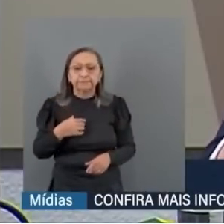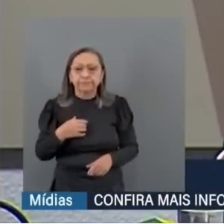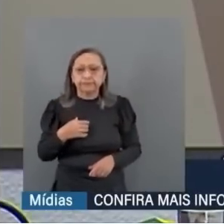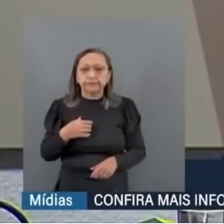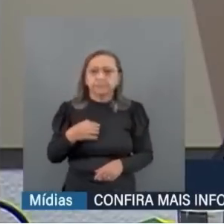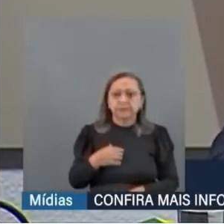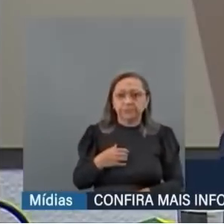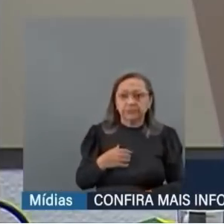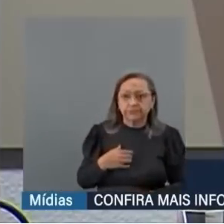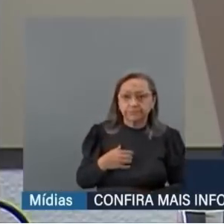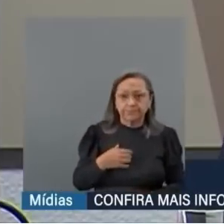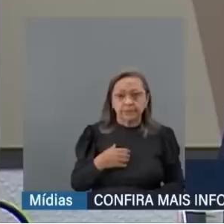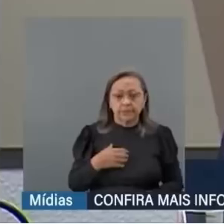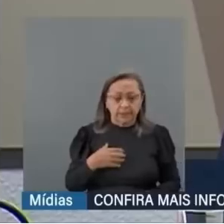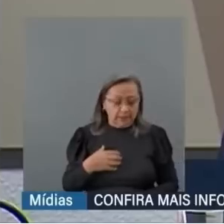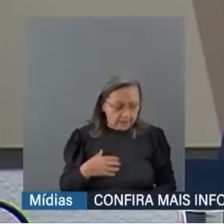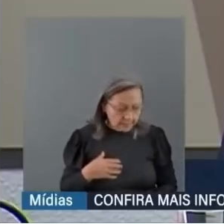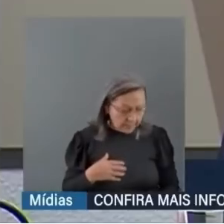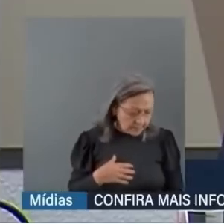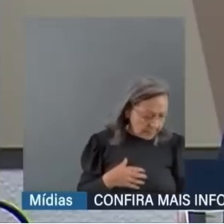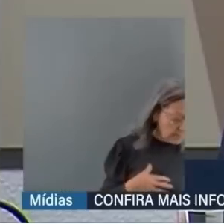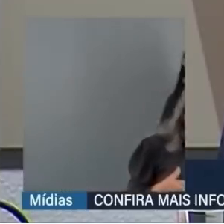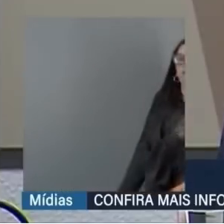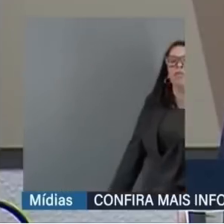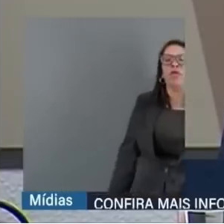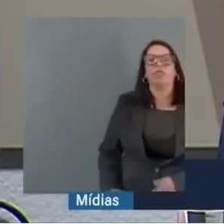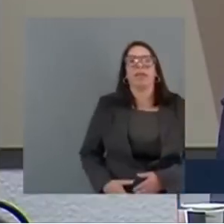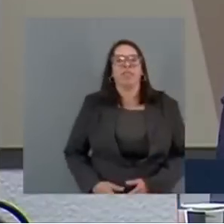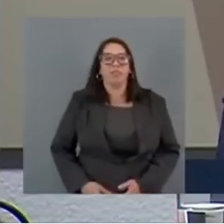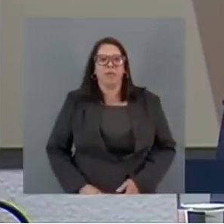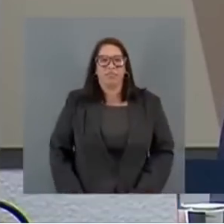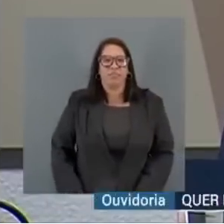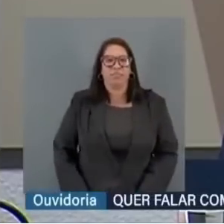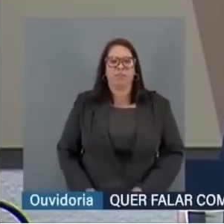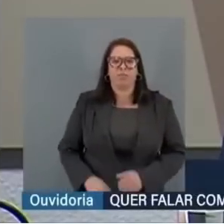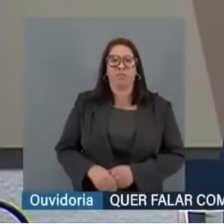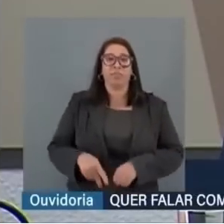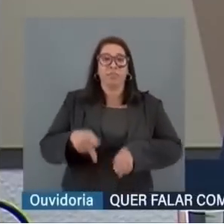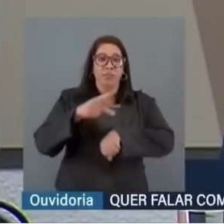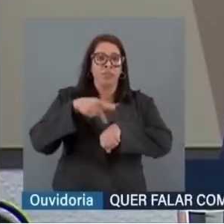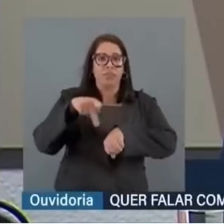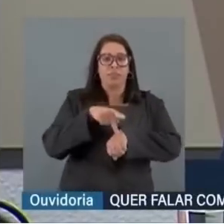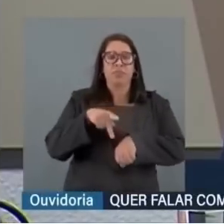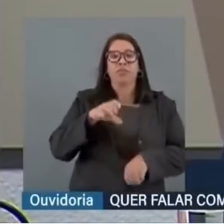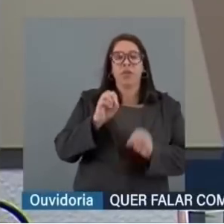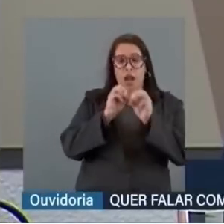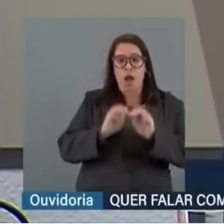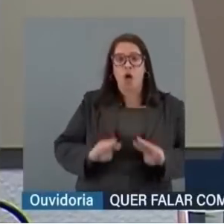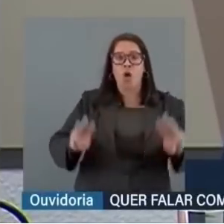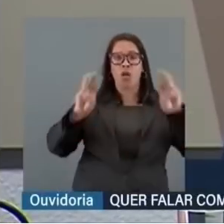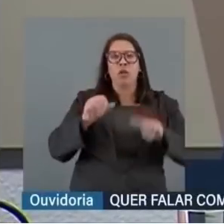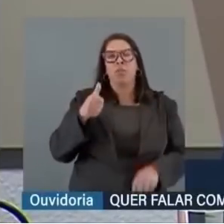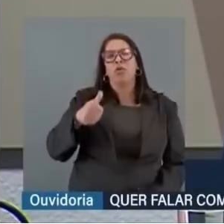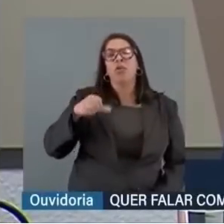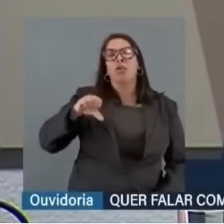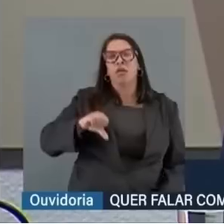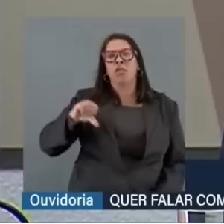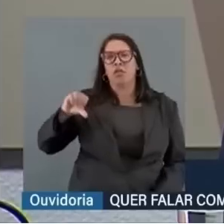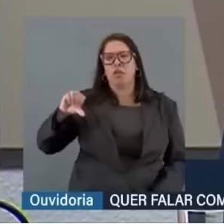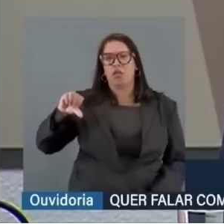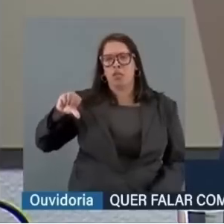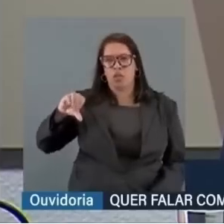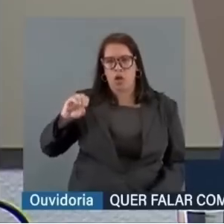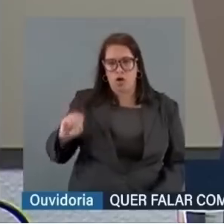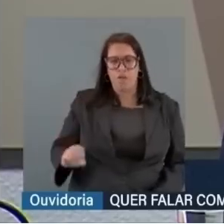Minha? Não, a decisão é do presidente, isso não diz nada. Você falar que a decisão do Lula não diz absolutamente nada, isso é óbvio, é lógico. O que se está debatendo é